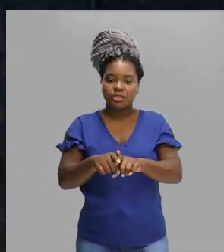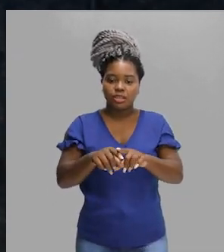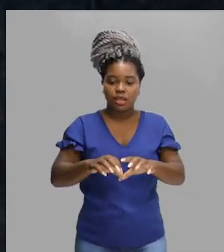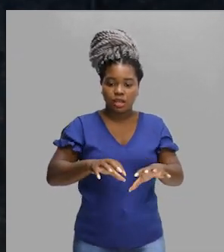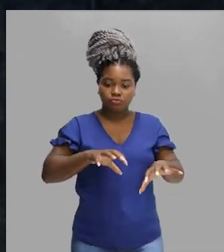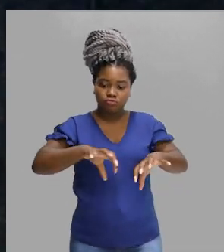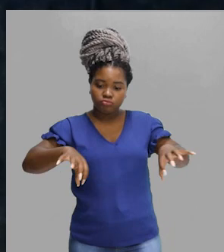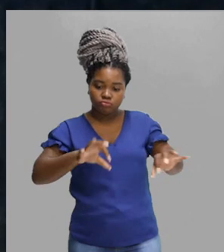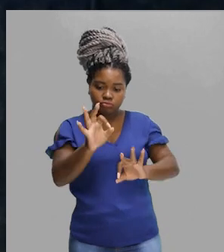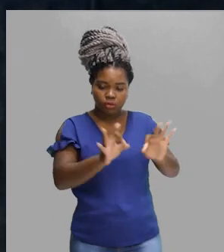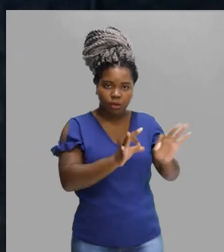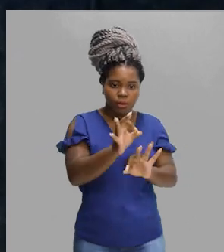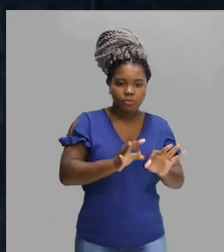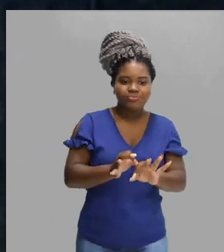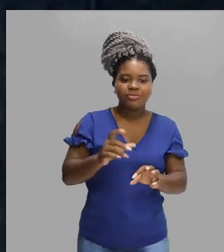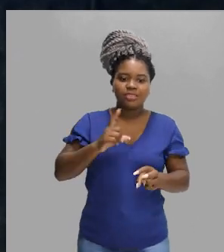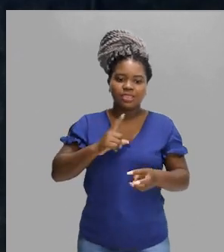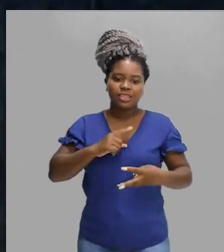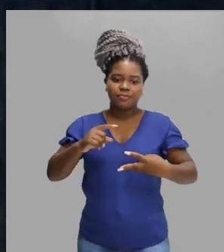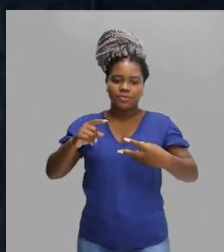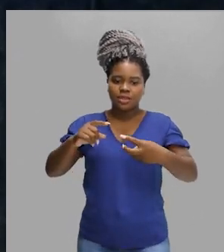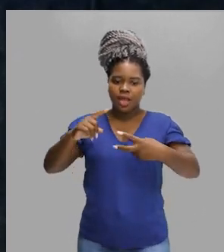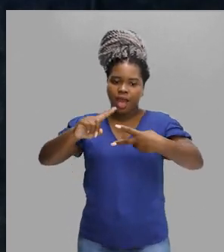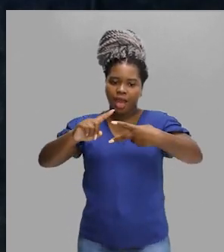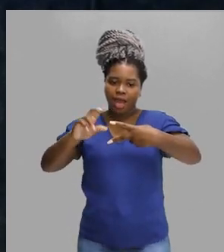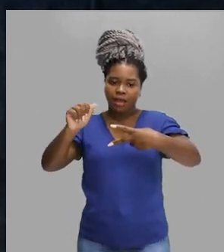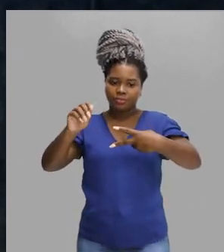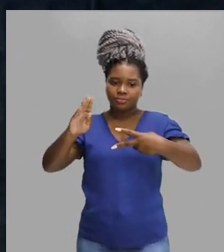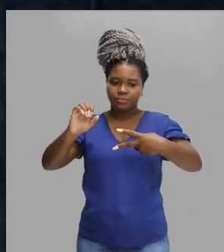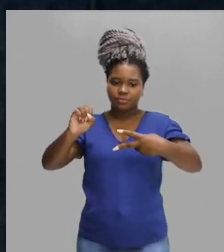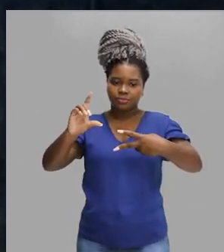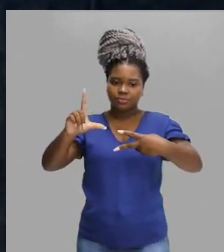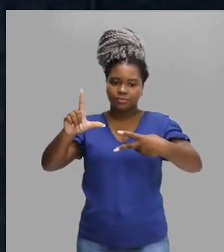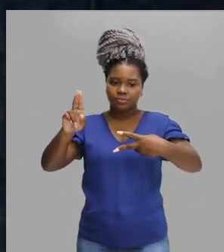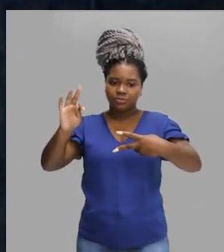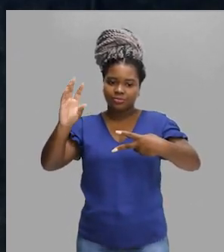superlativo absoluto, superlativo relativo. E os